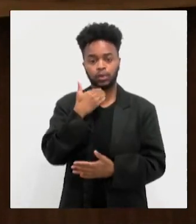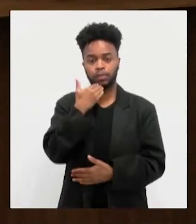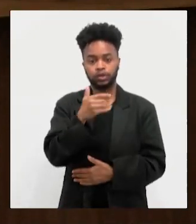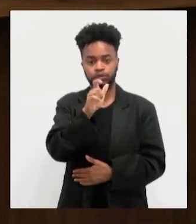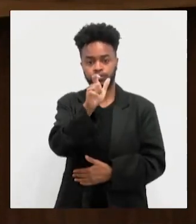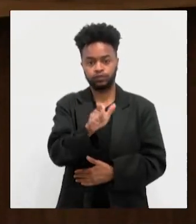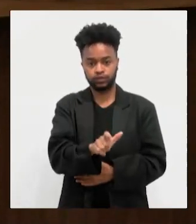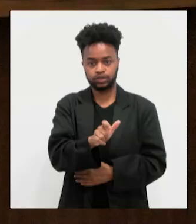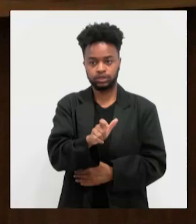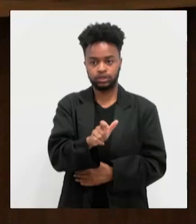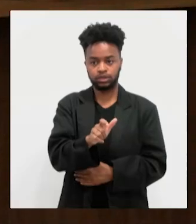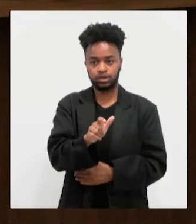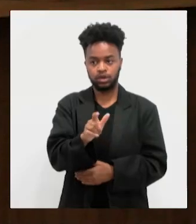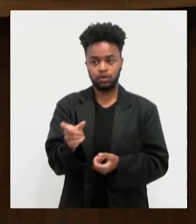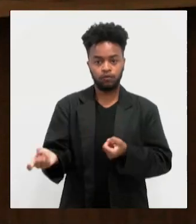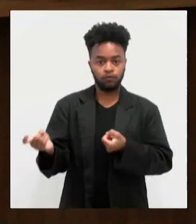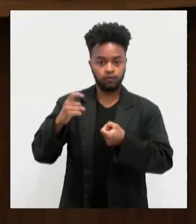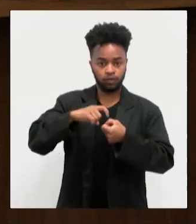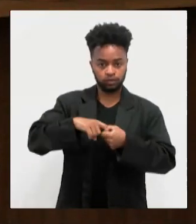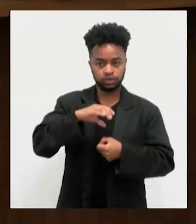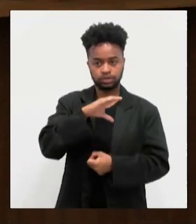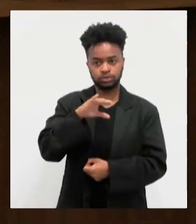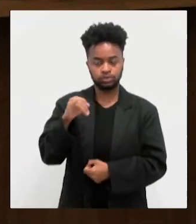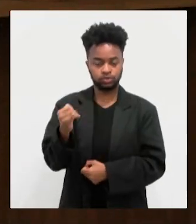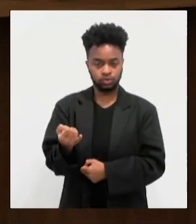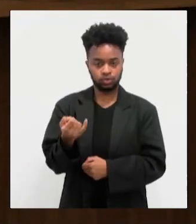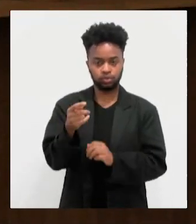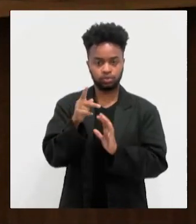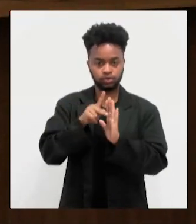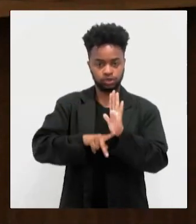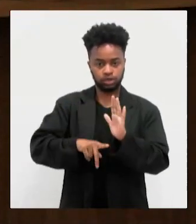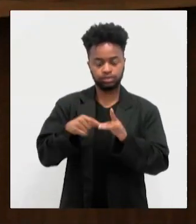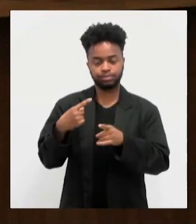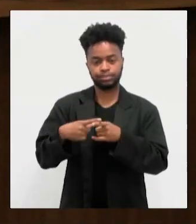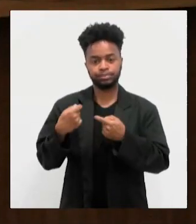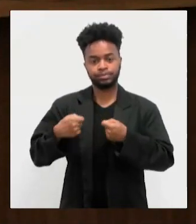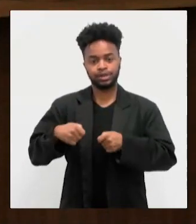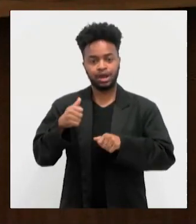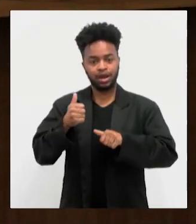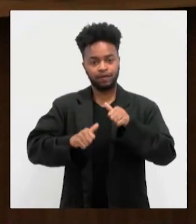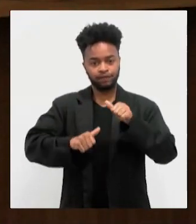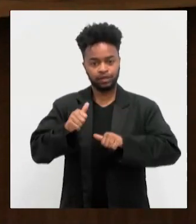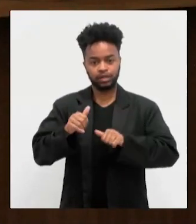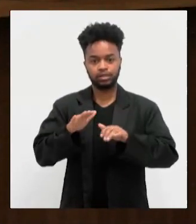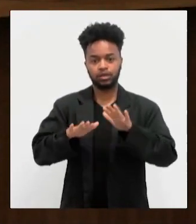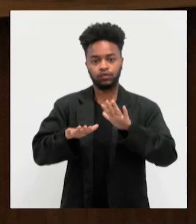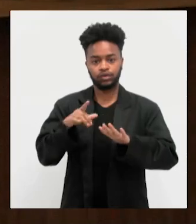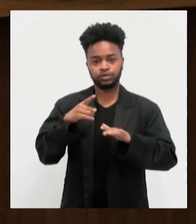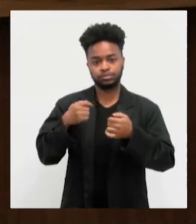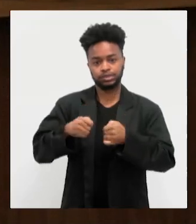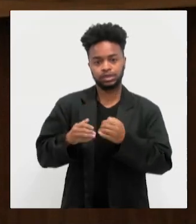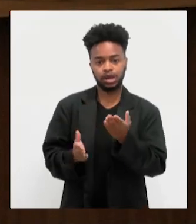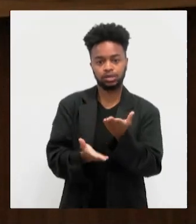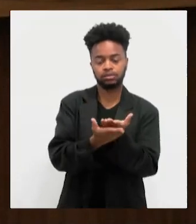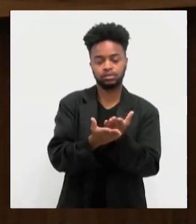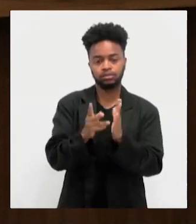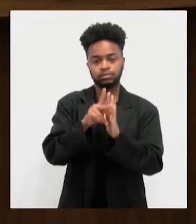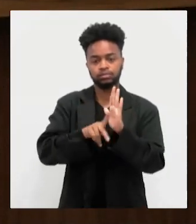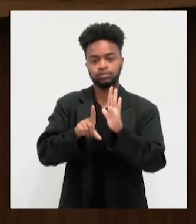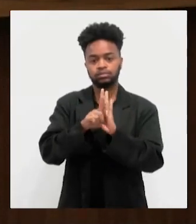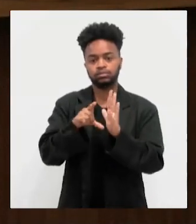Excelência que remetesse à CCJ para analisar uma possível anexação ao